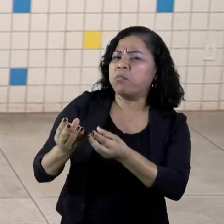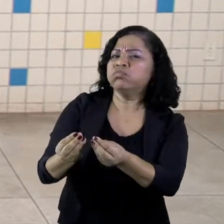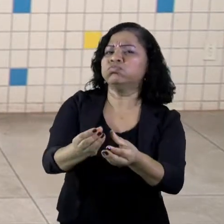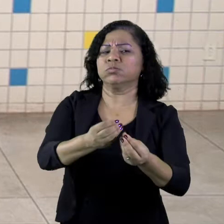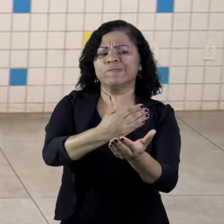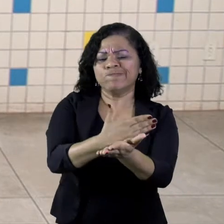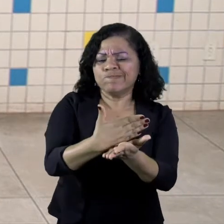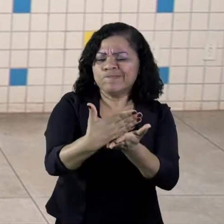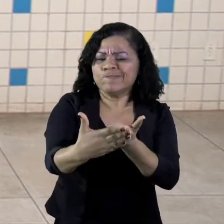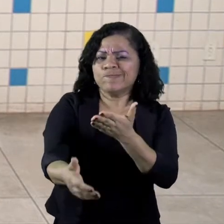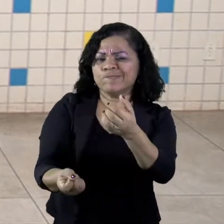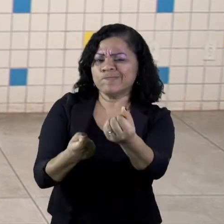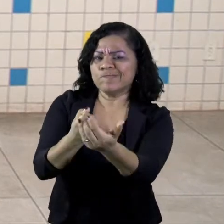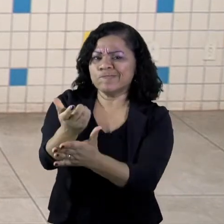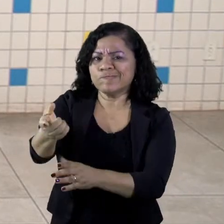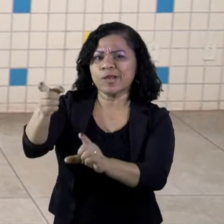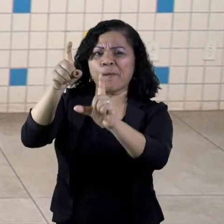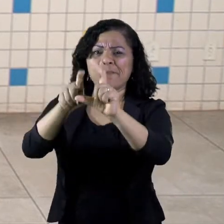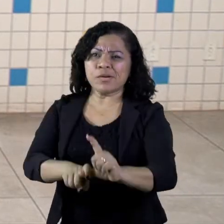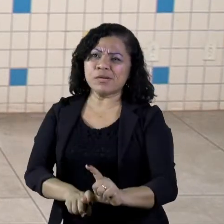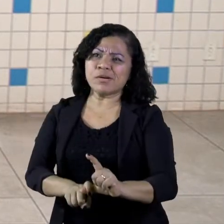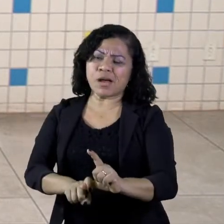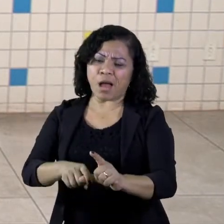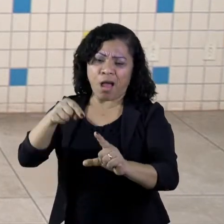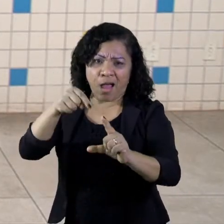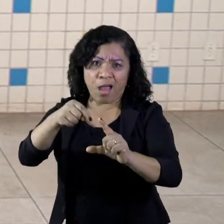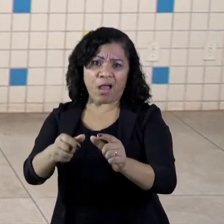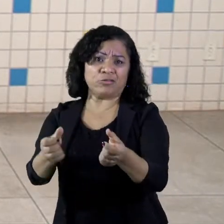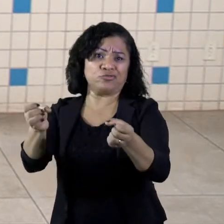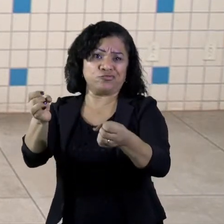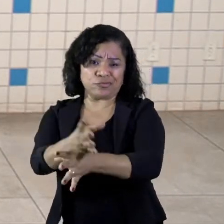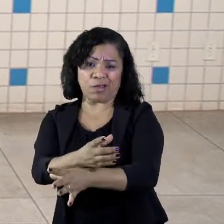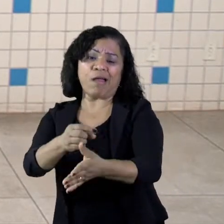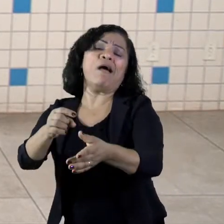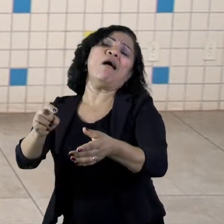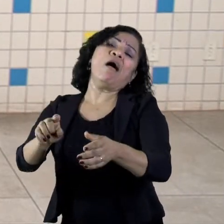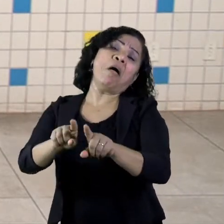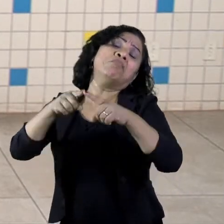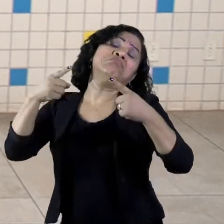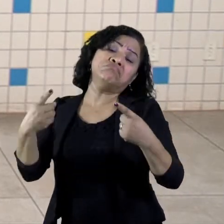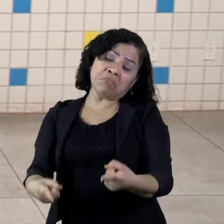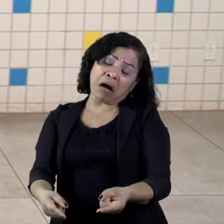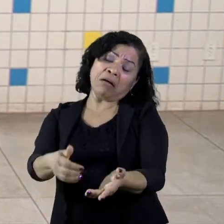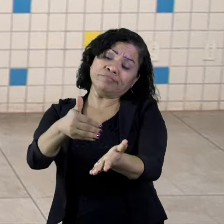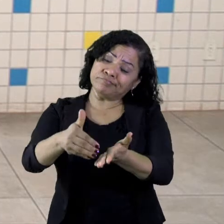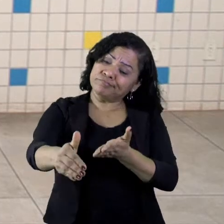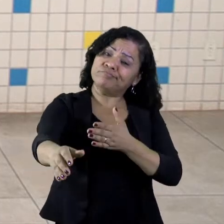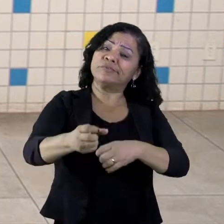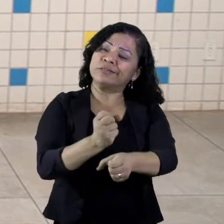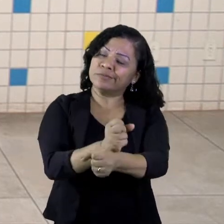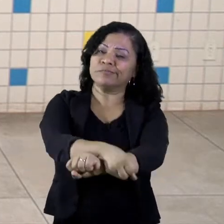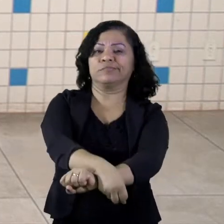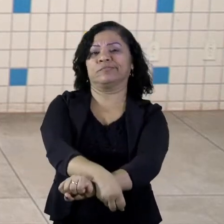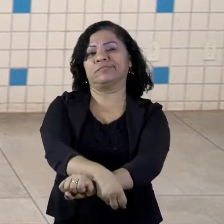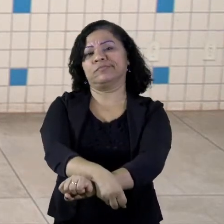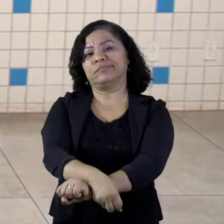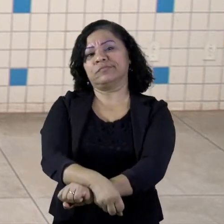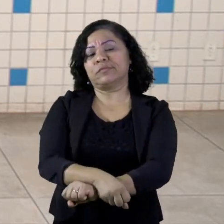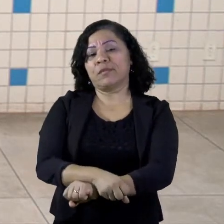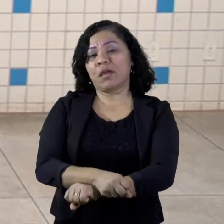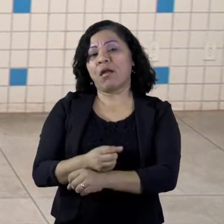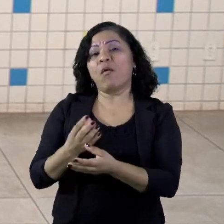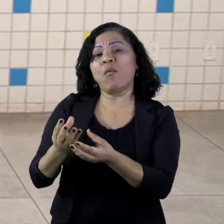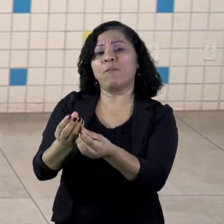a pagar a dívida terminava, mas ele continuava na condição de escravo. Outro, muitas vezes